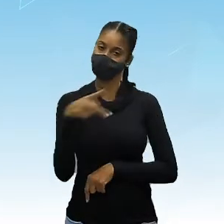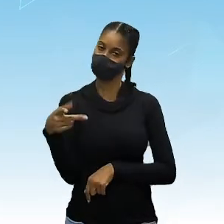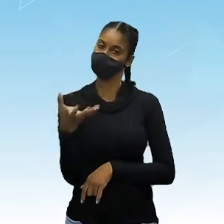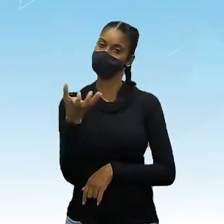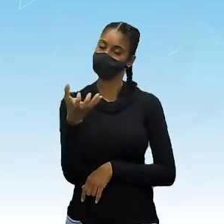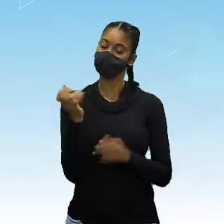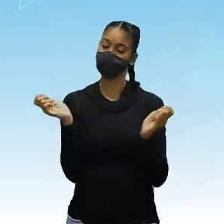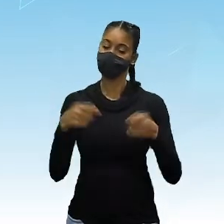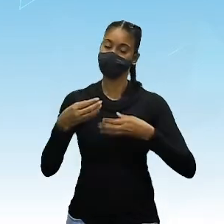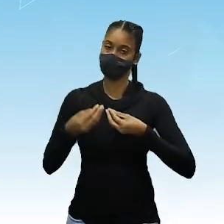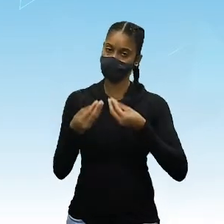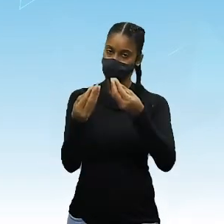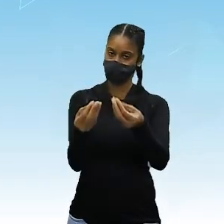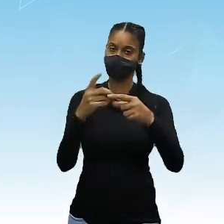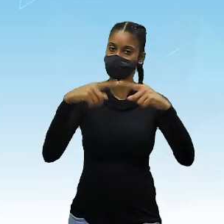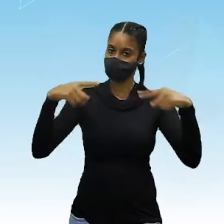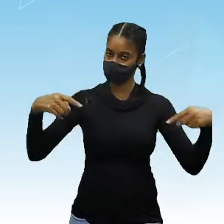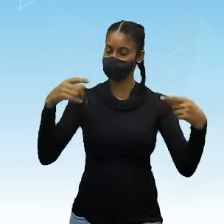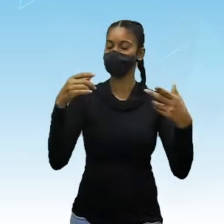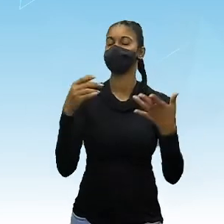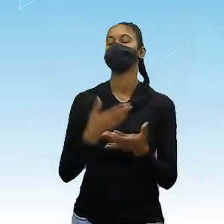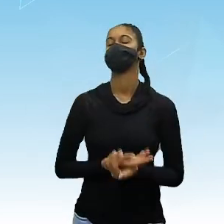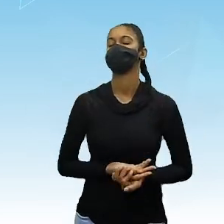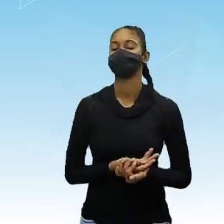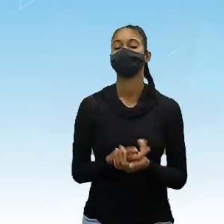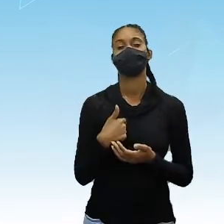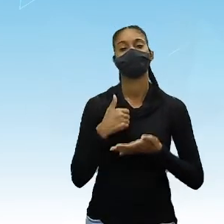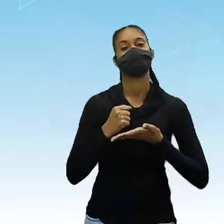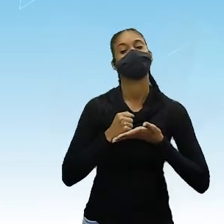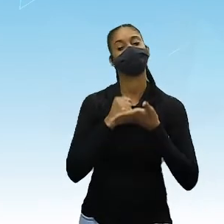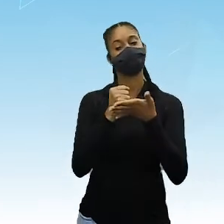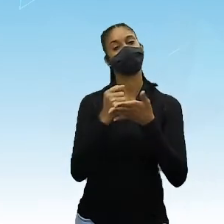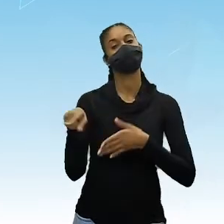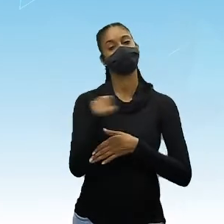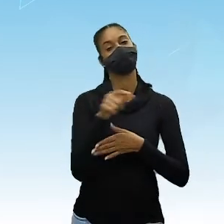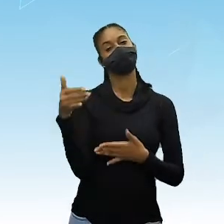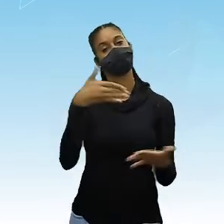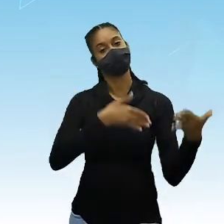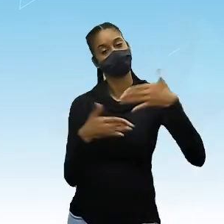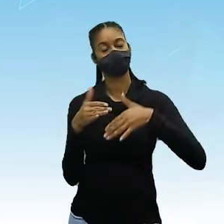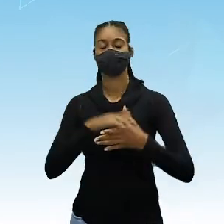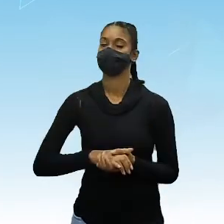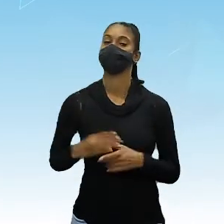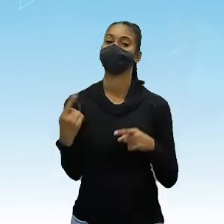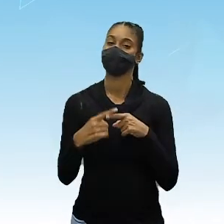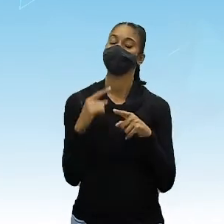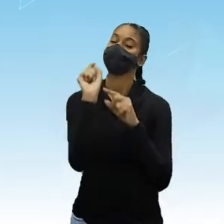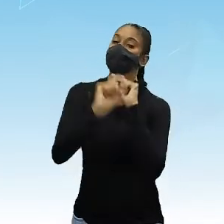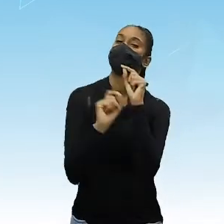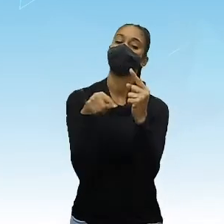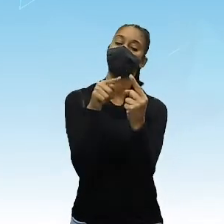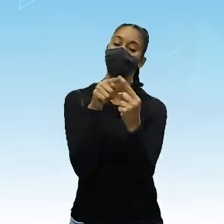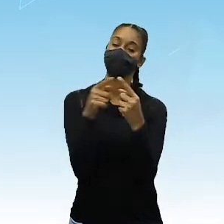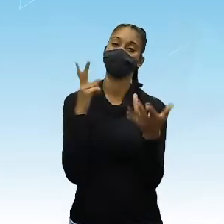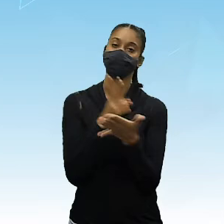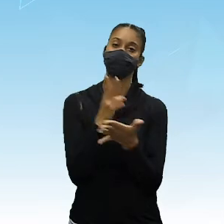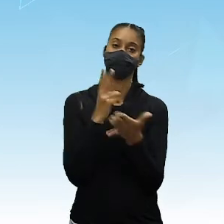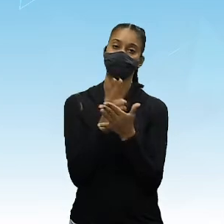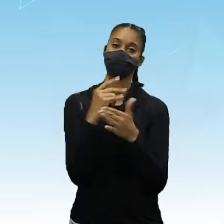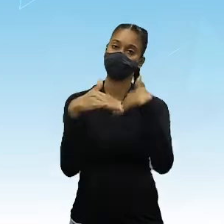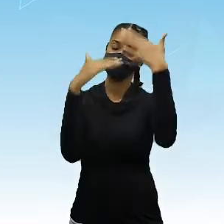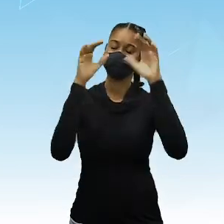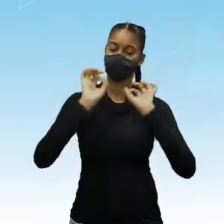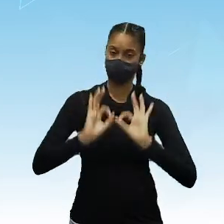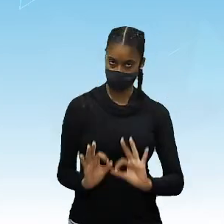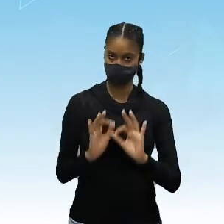está à disposição. Estou aí pronto aí para lhe ajudar, para poder interagir, porque o nosso objetivo aqui é sempre crescimento, tá